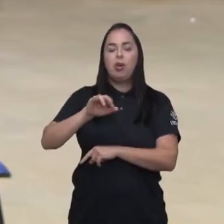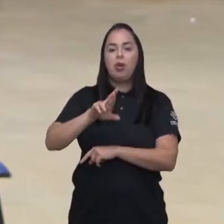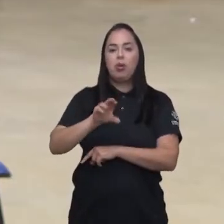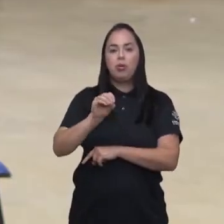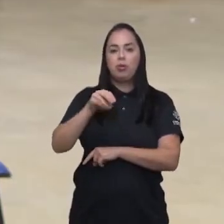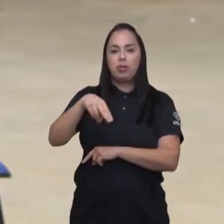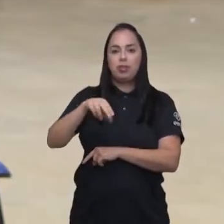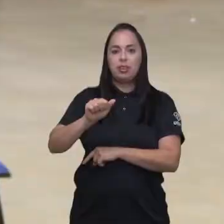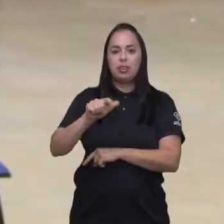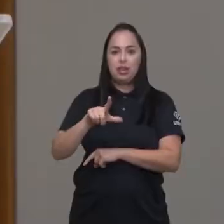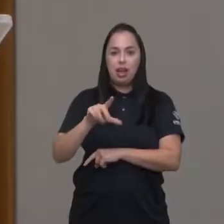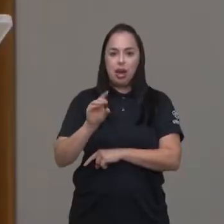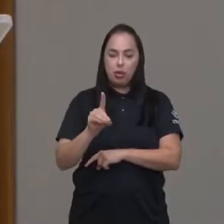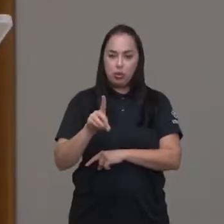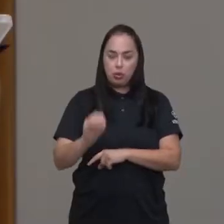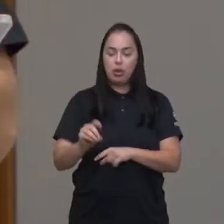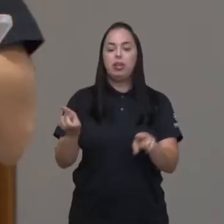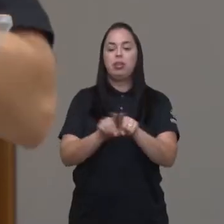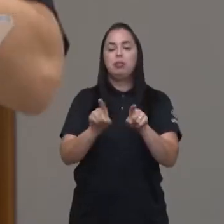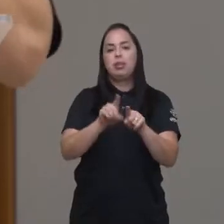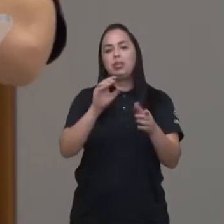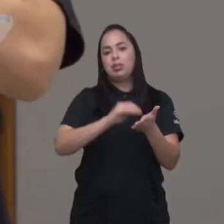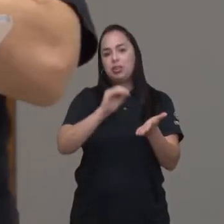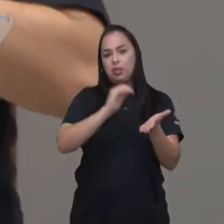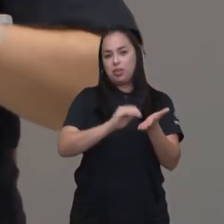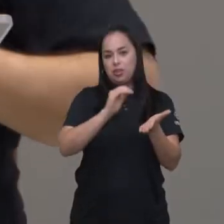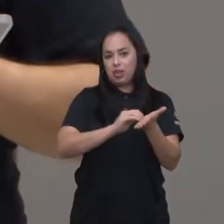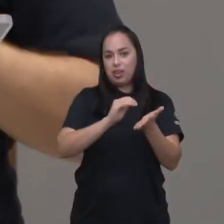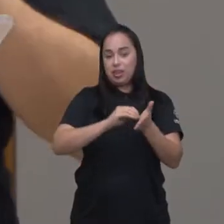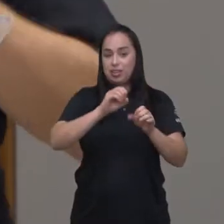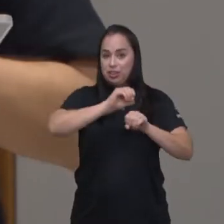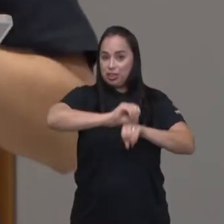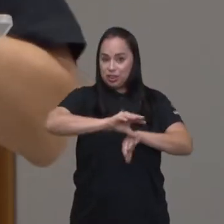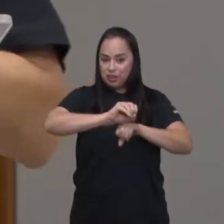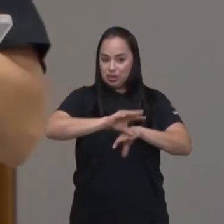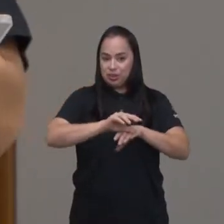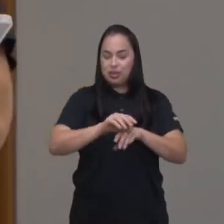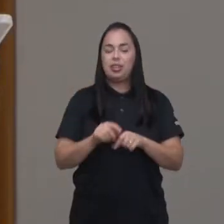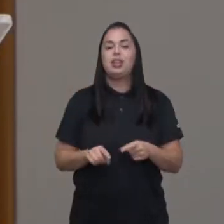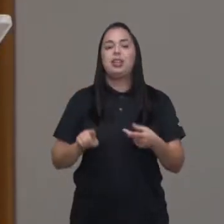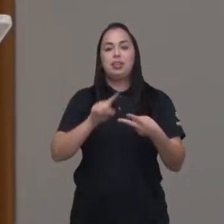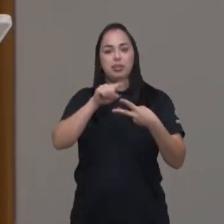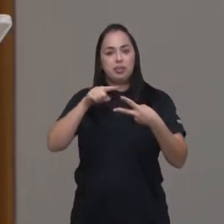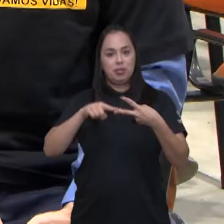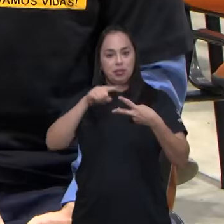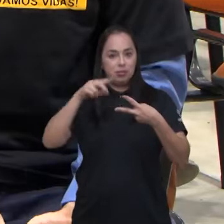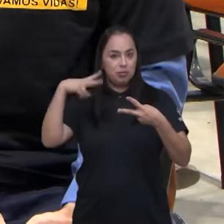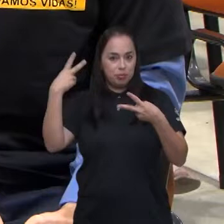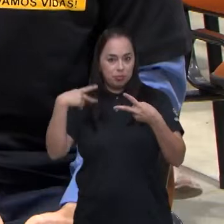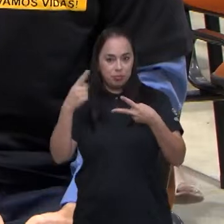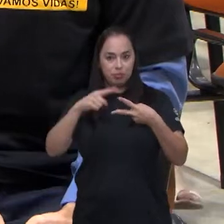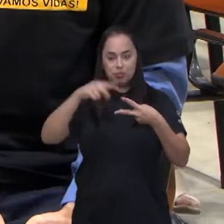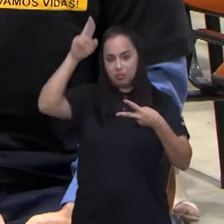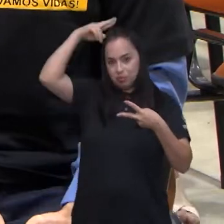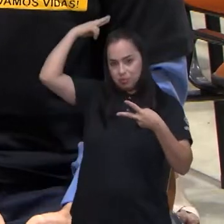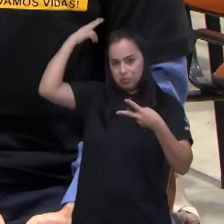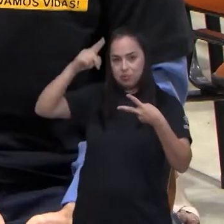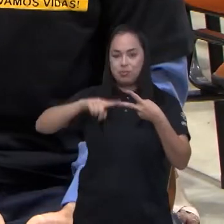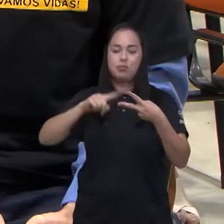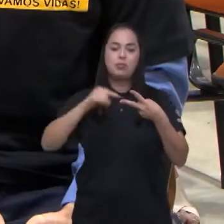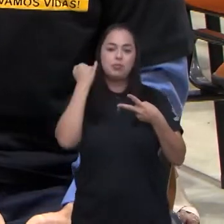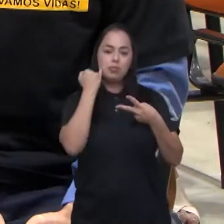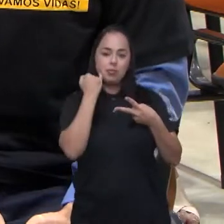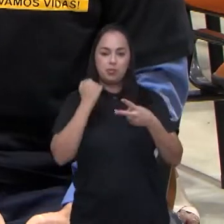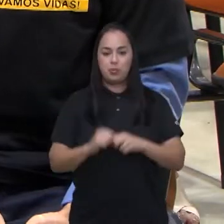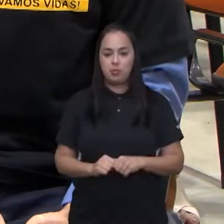mobilidade Ronaldo Gonçalves secretário de educação e cidadania Diones Almeida Santos além dos vereadores